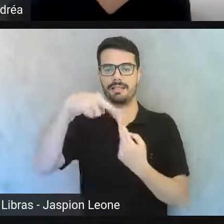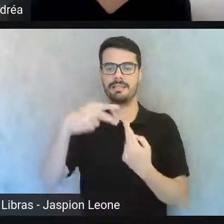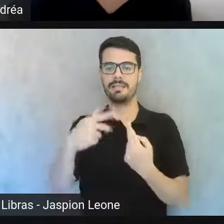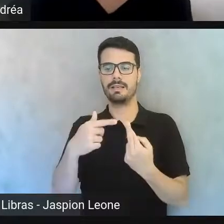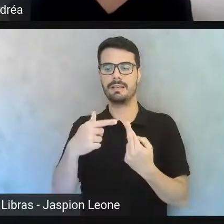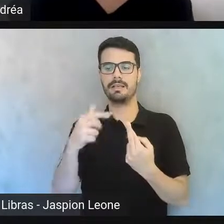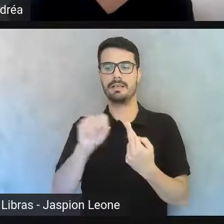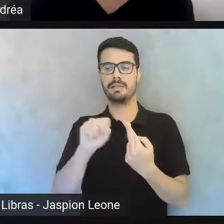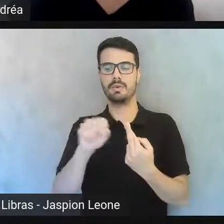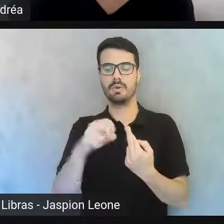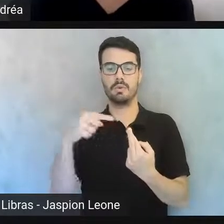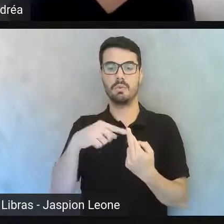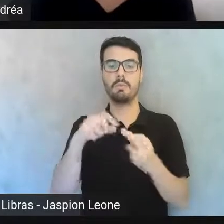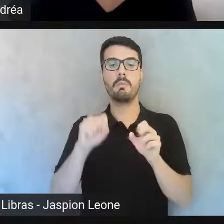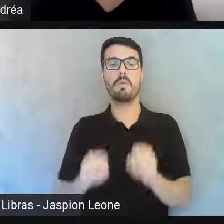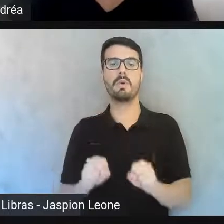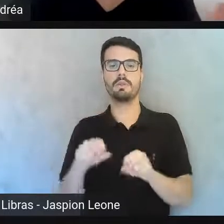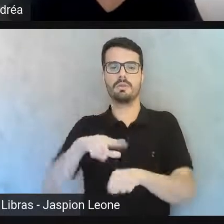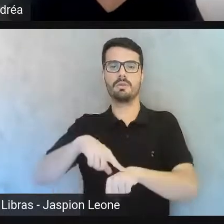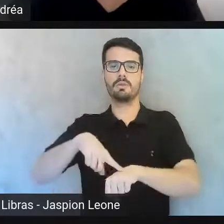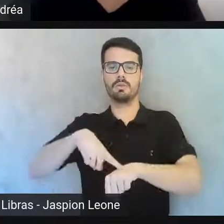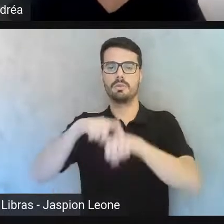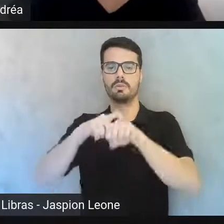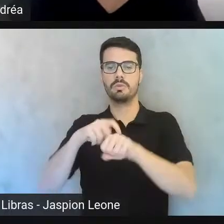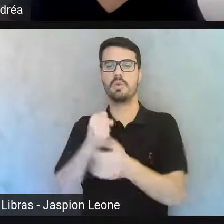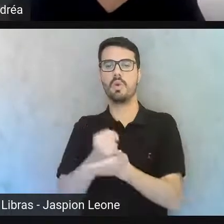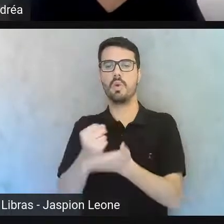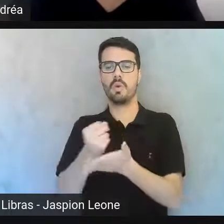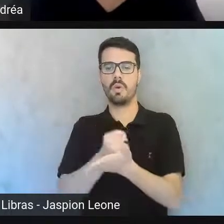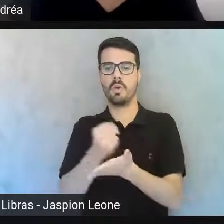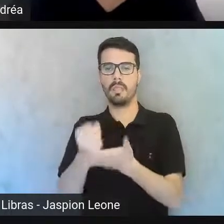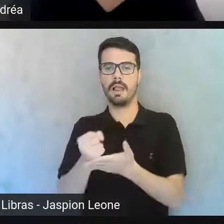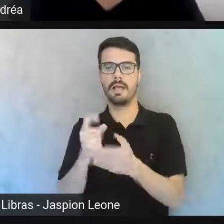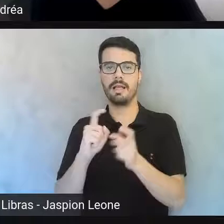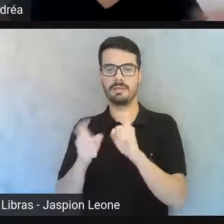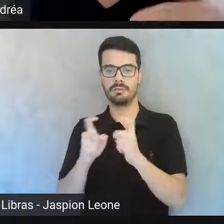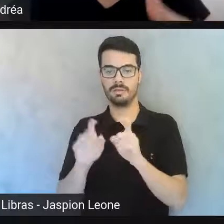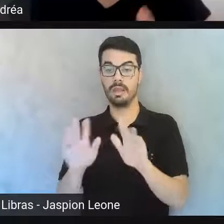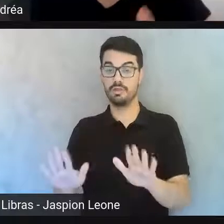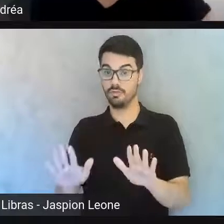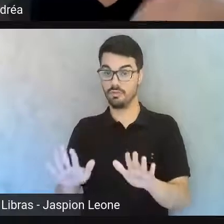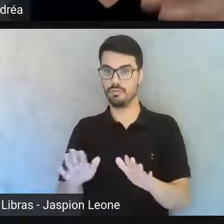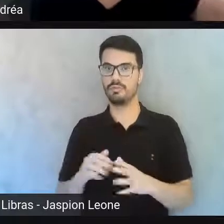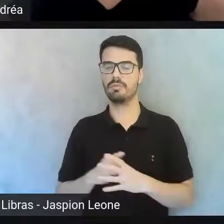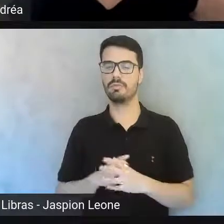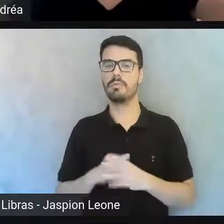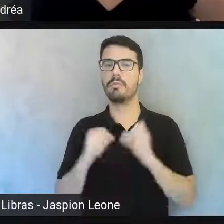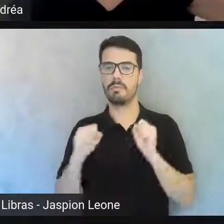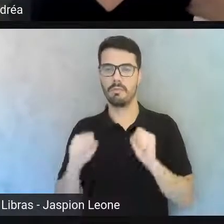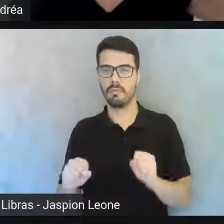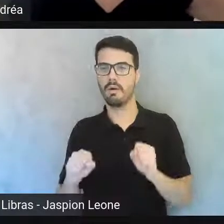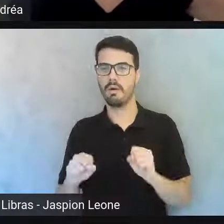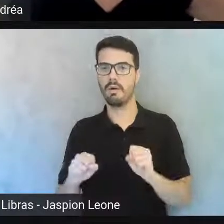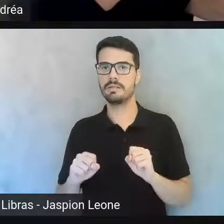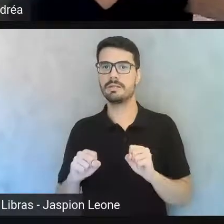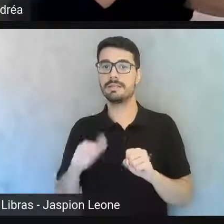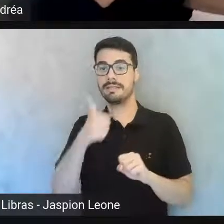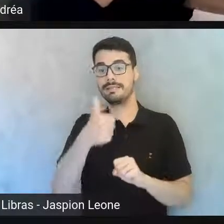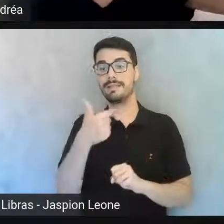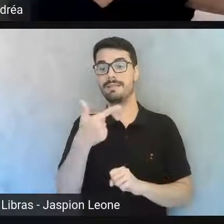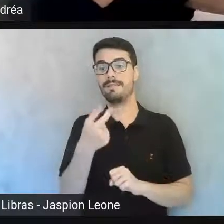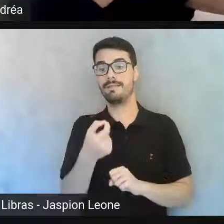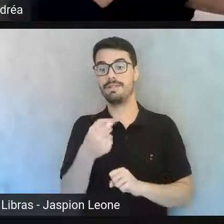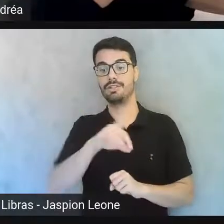diz que eu posso suspender os contratos administrativos, certo? Eu posso suspender por até 120 dias, mas